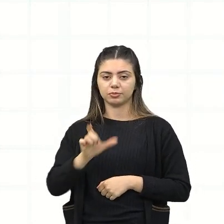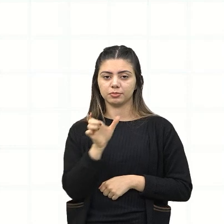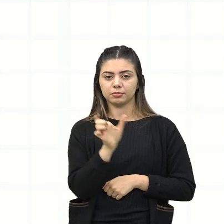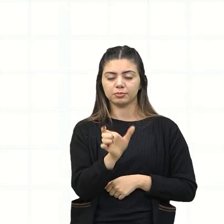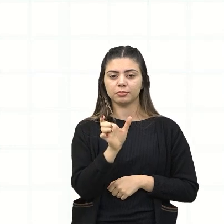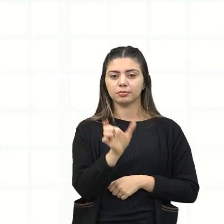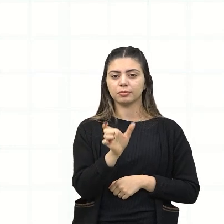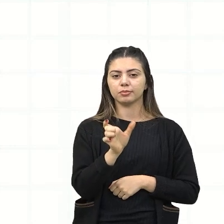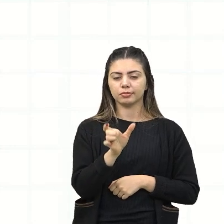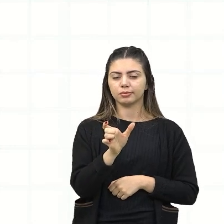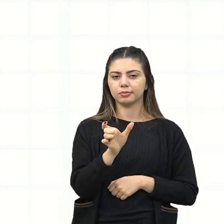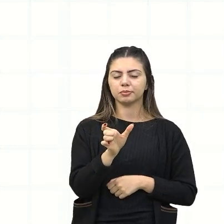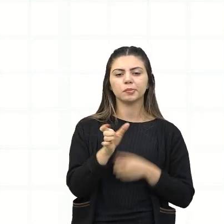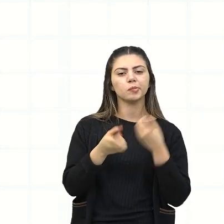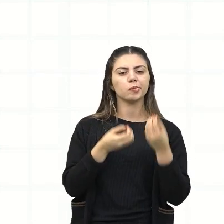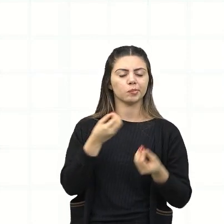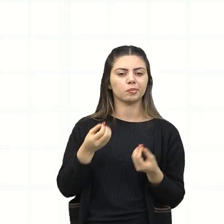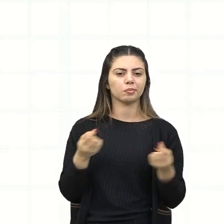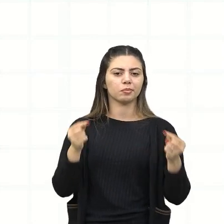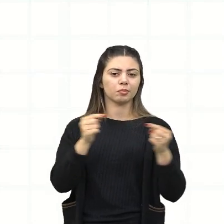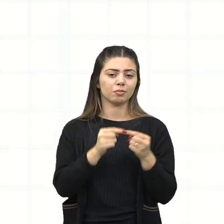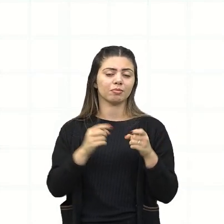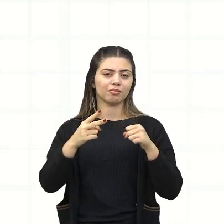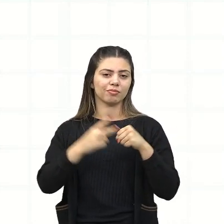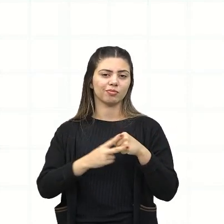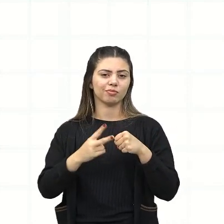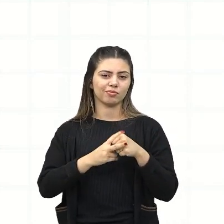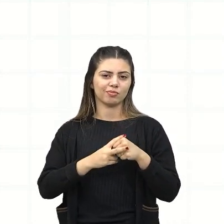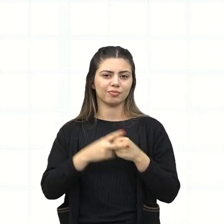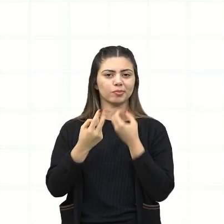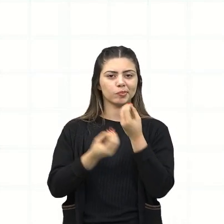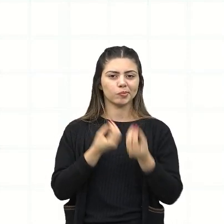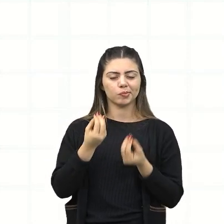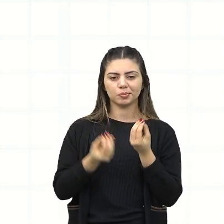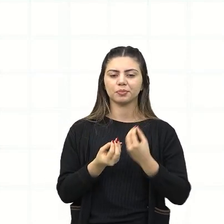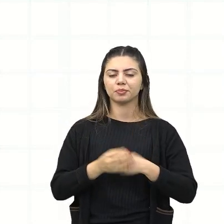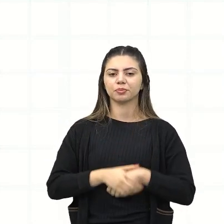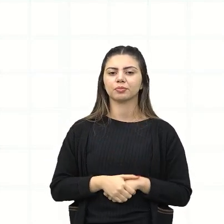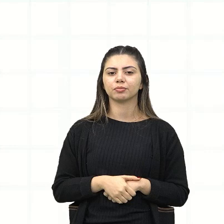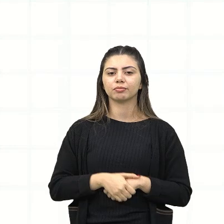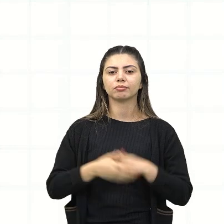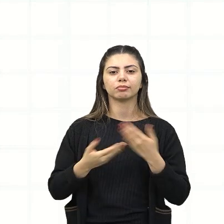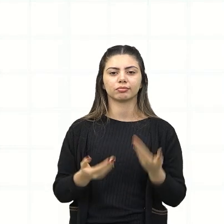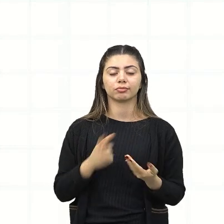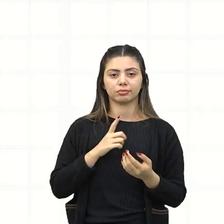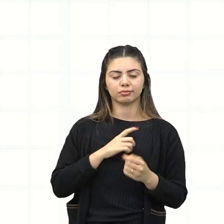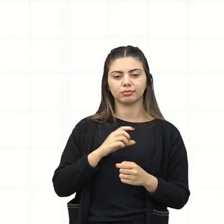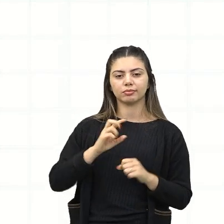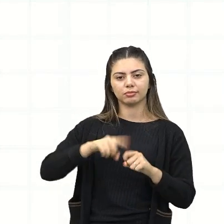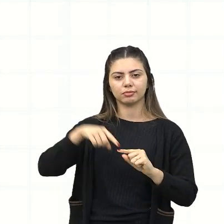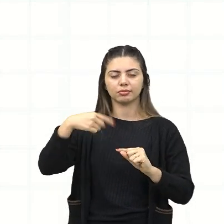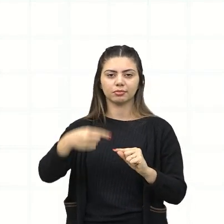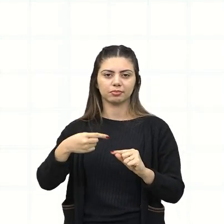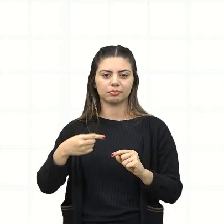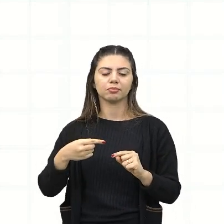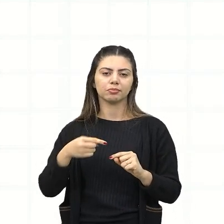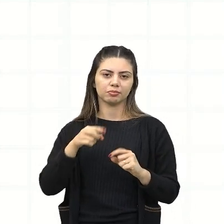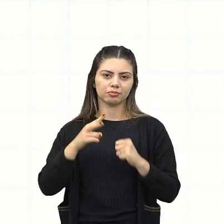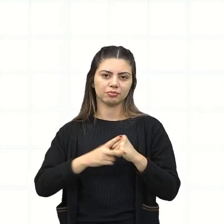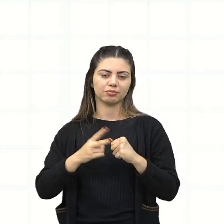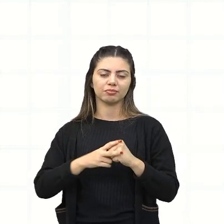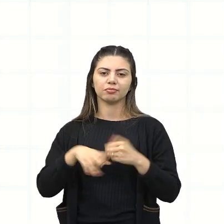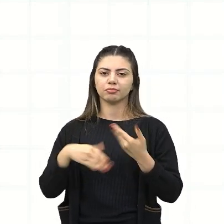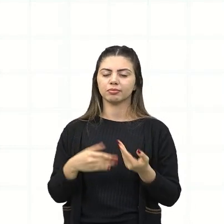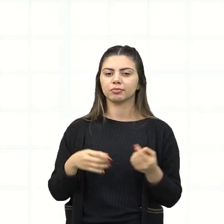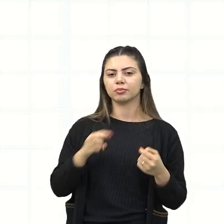está colocando esse verbo aí, esse verbo que vem depois no futuro.